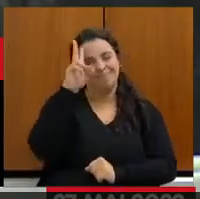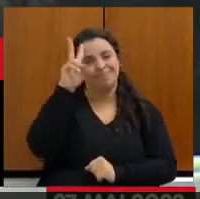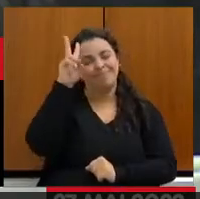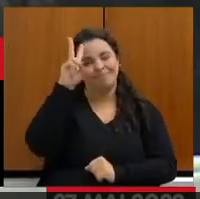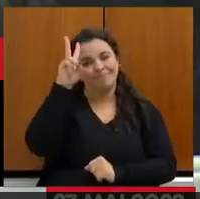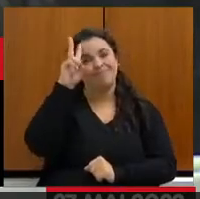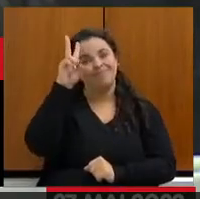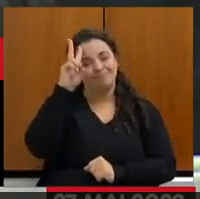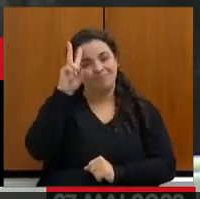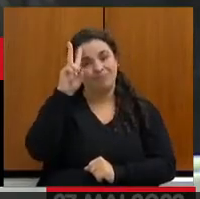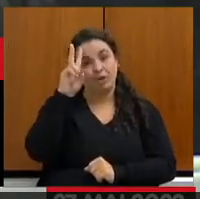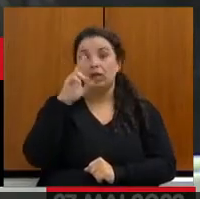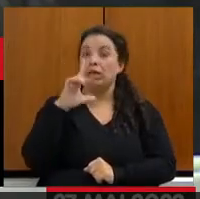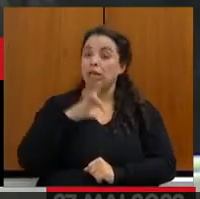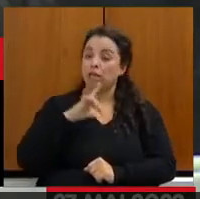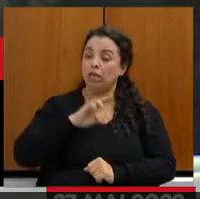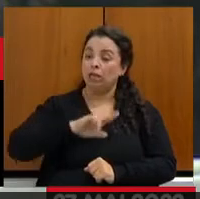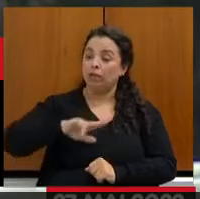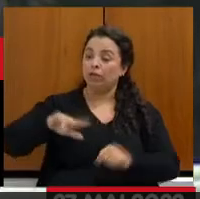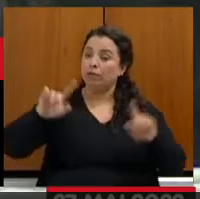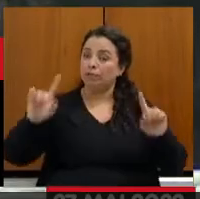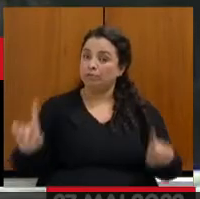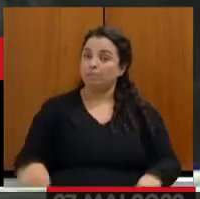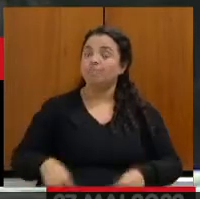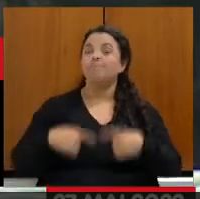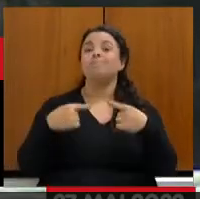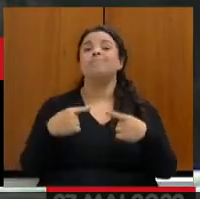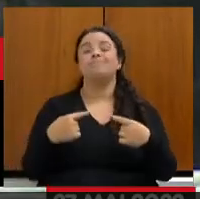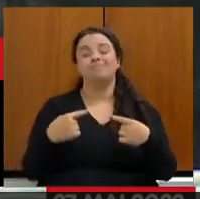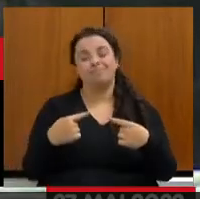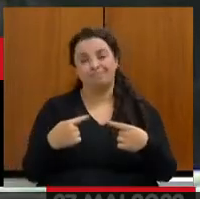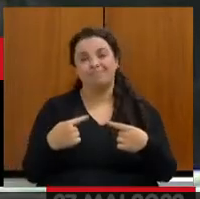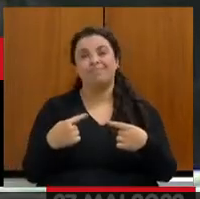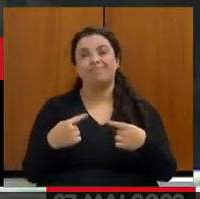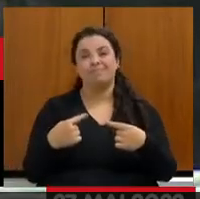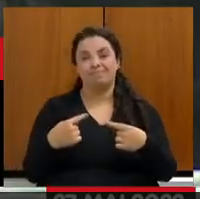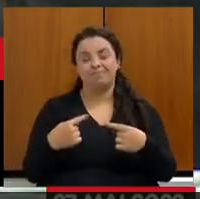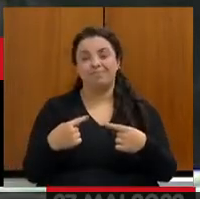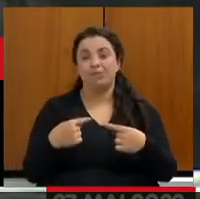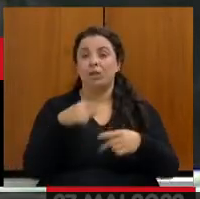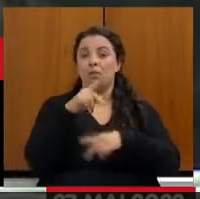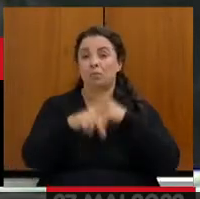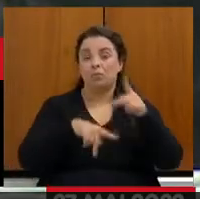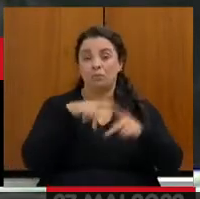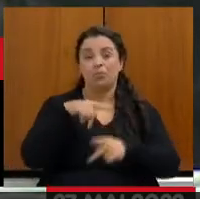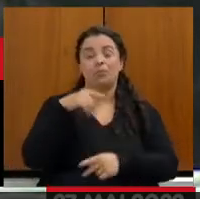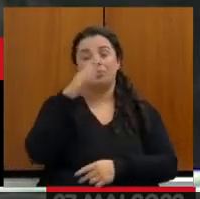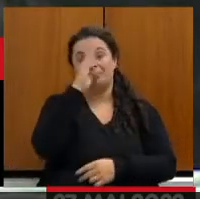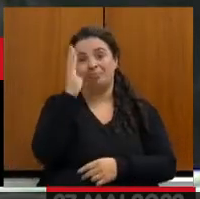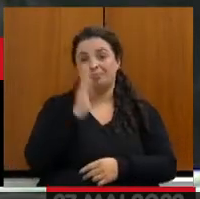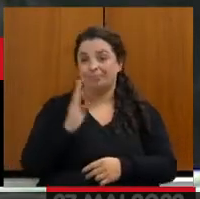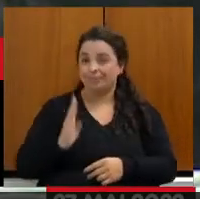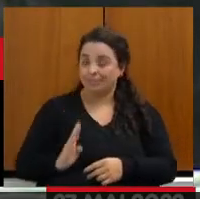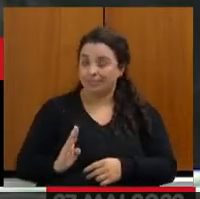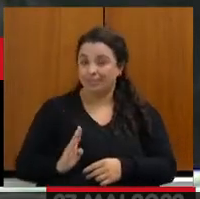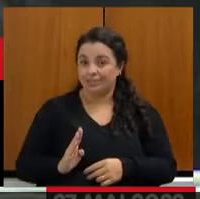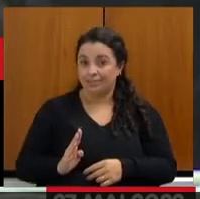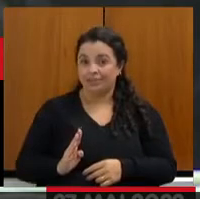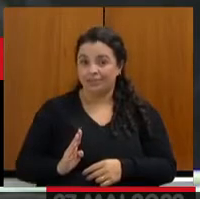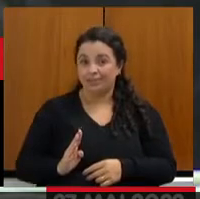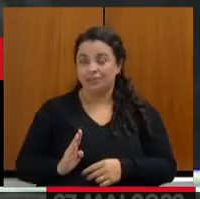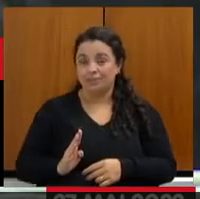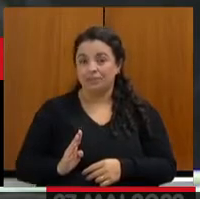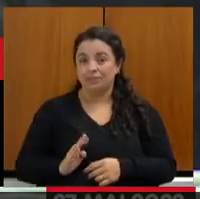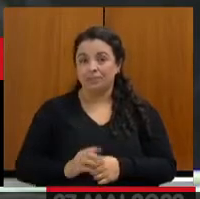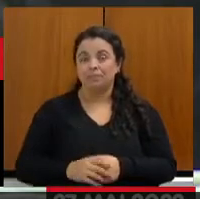o e de grandes desafios para os brasileiros que atravessam uma situação muito